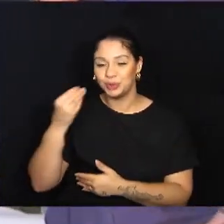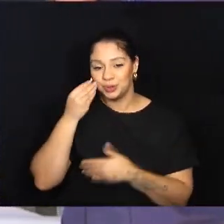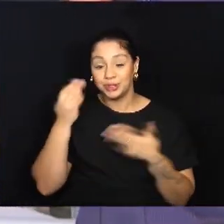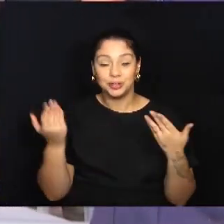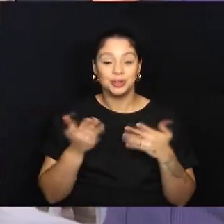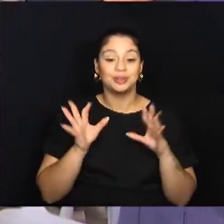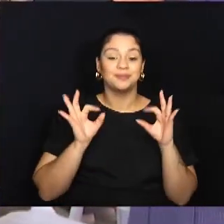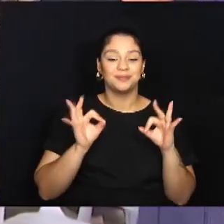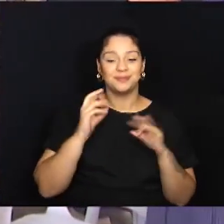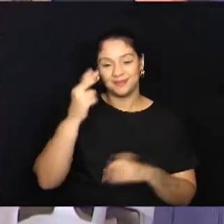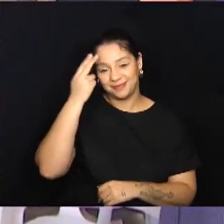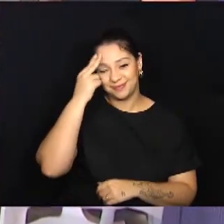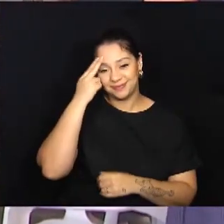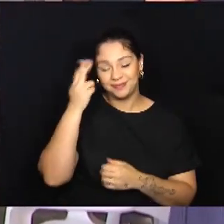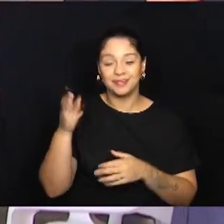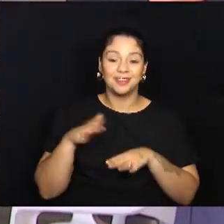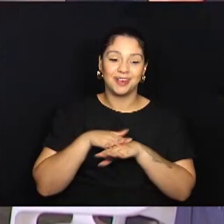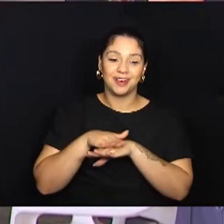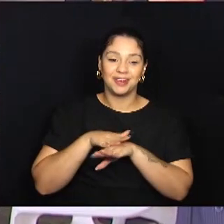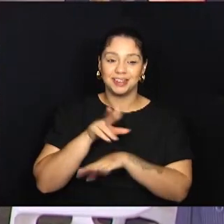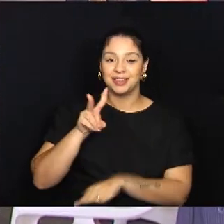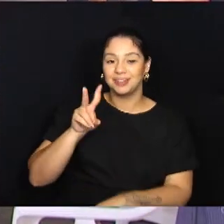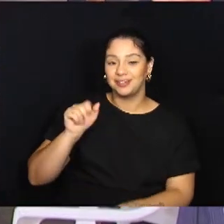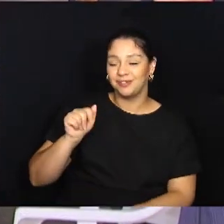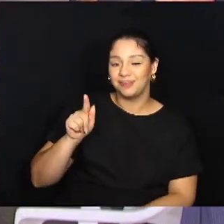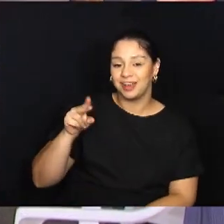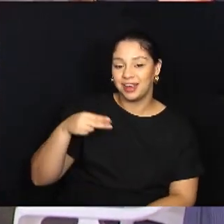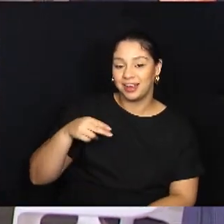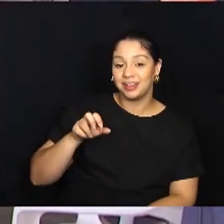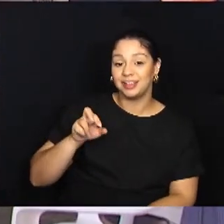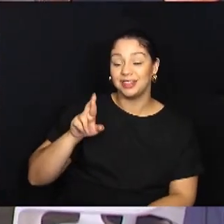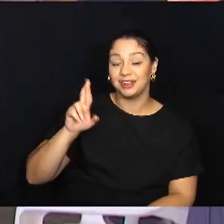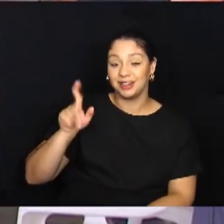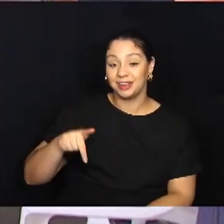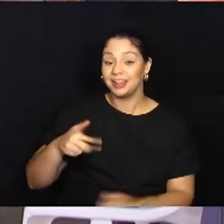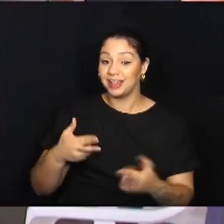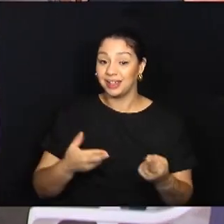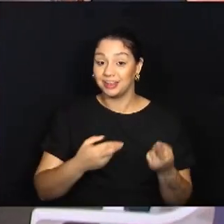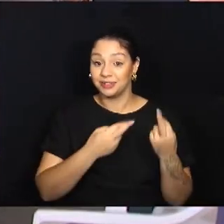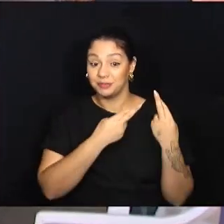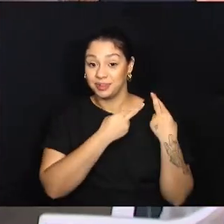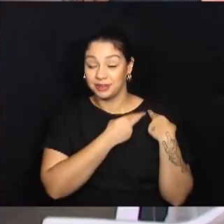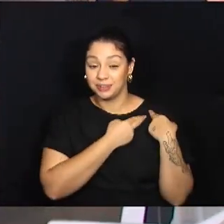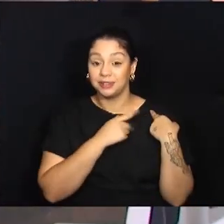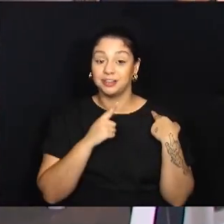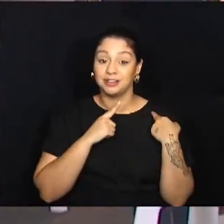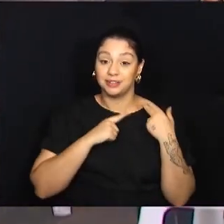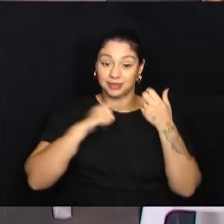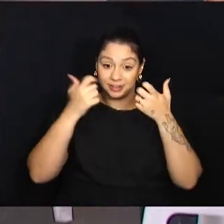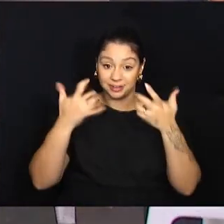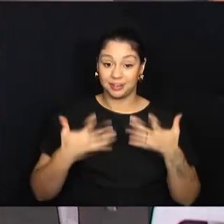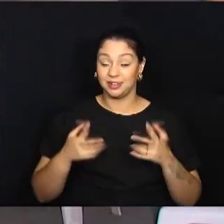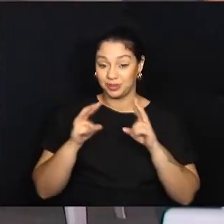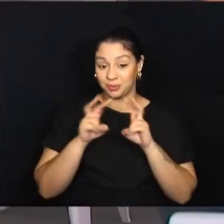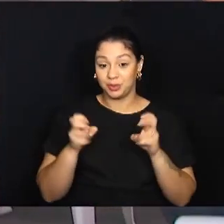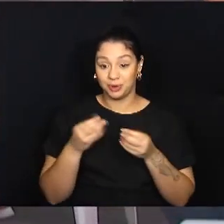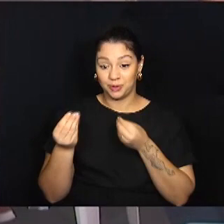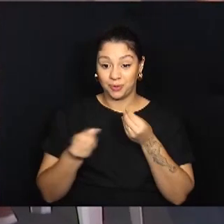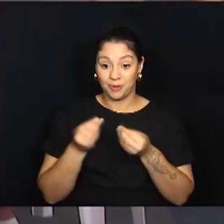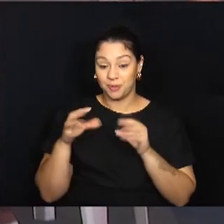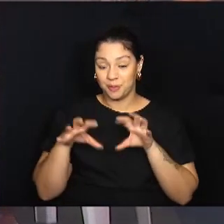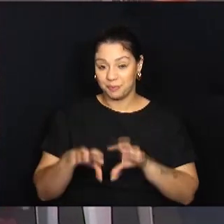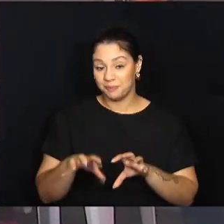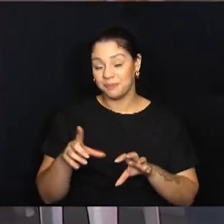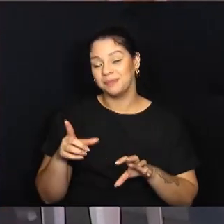aí, Gabriel Castro. Conversamos com o Wagner, não é? Que é o responsável aí, falando a respeito desta situação.